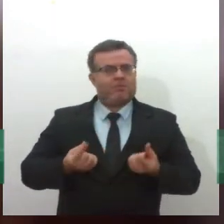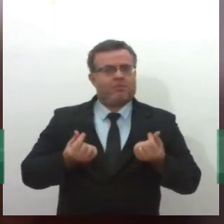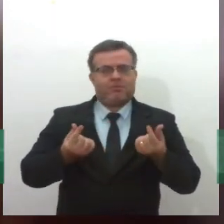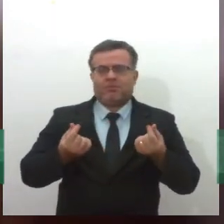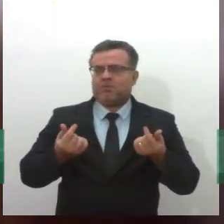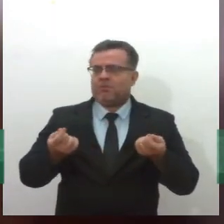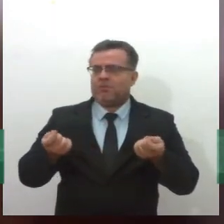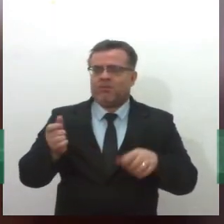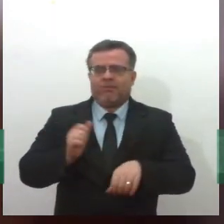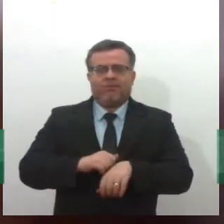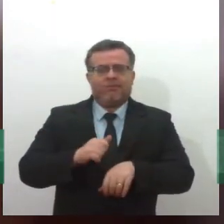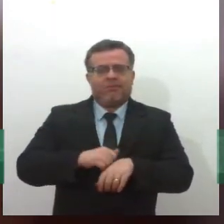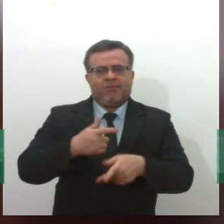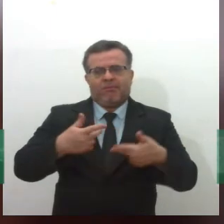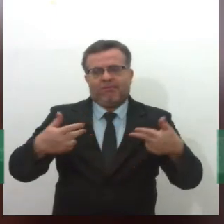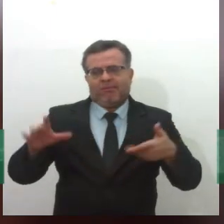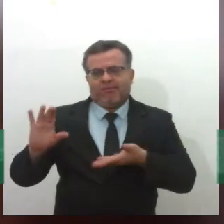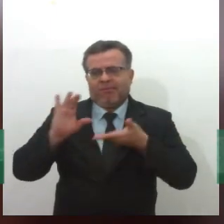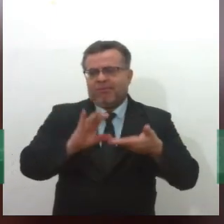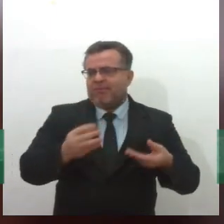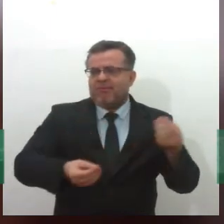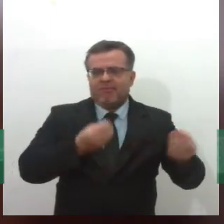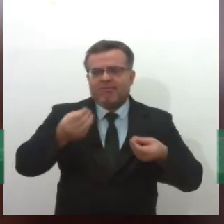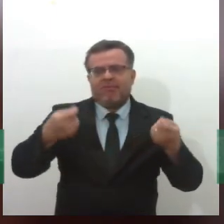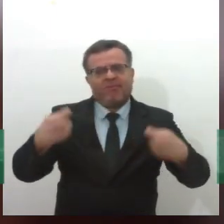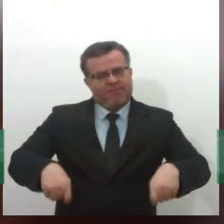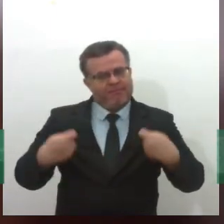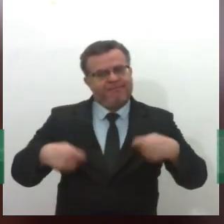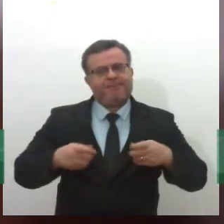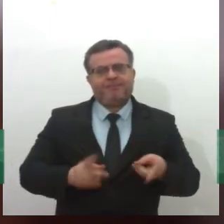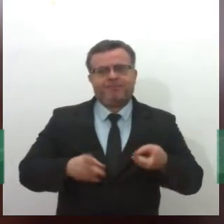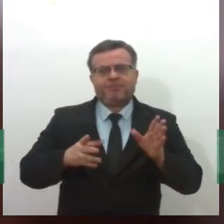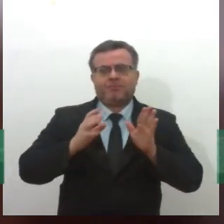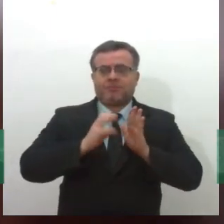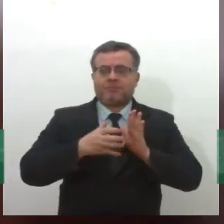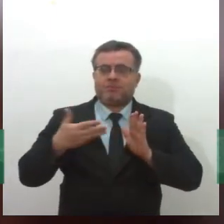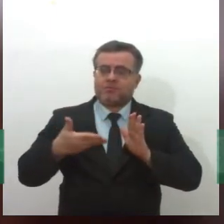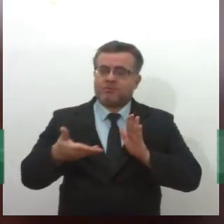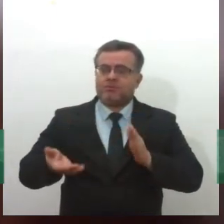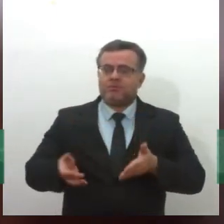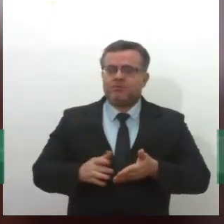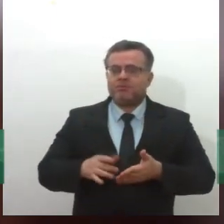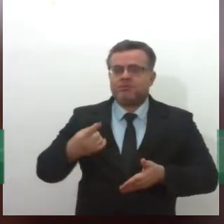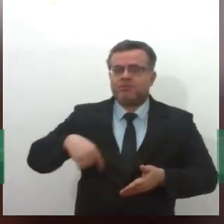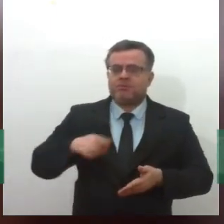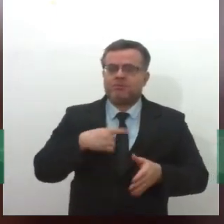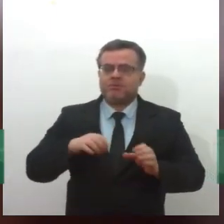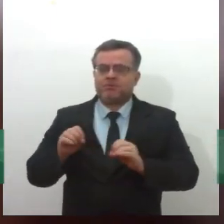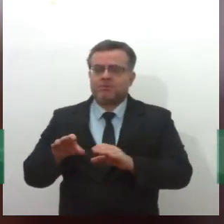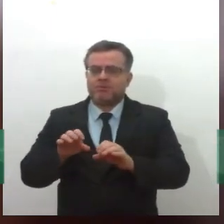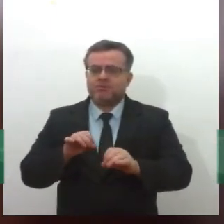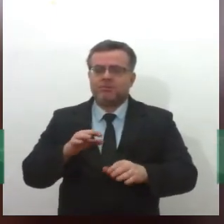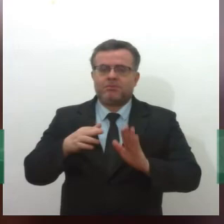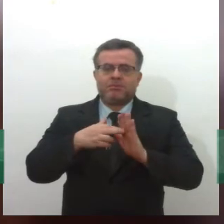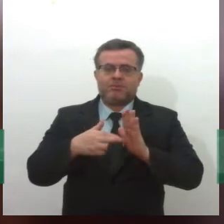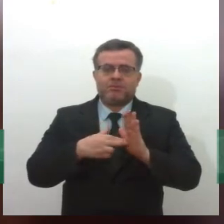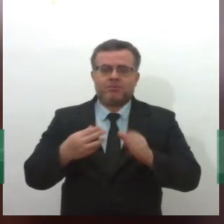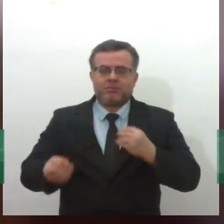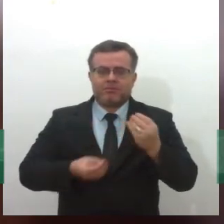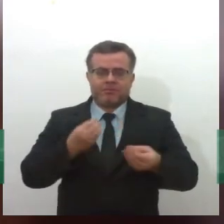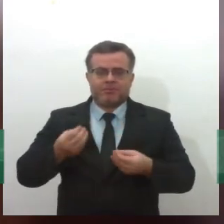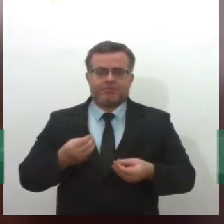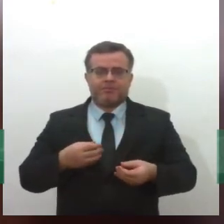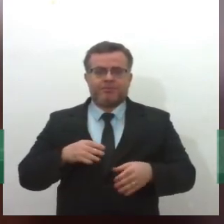ser financiada altamente, né, pelos partidos, e a gente ensina as regras do jogo. Né? A gente